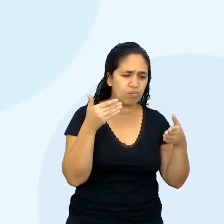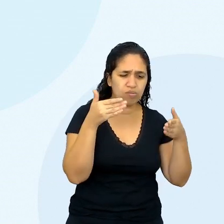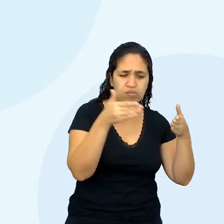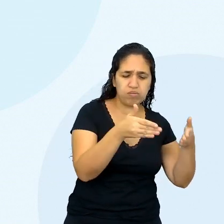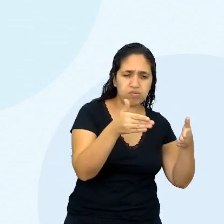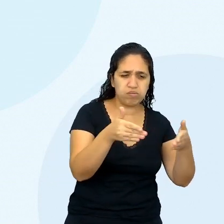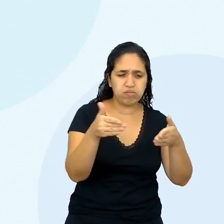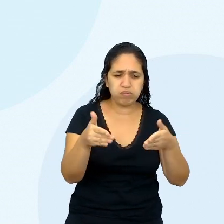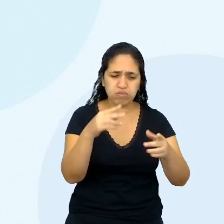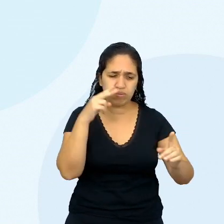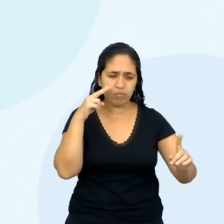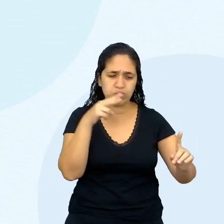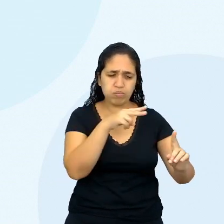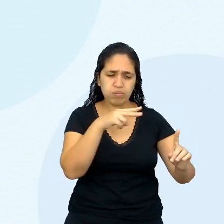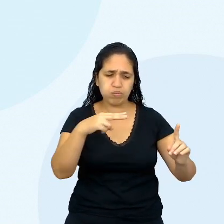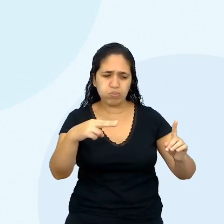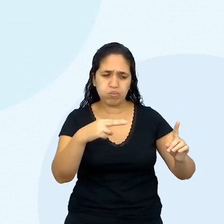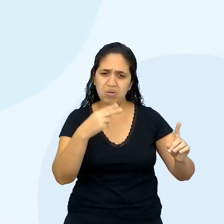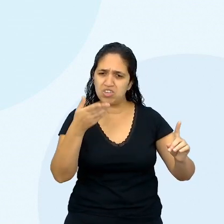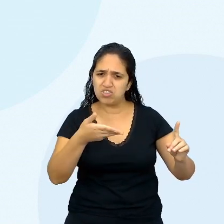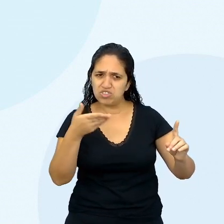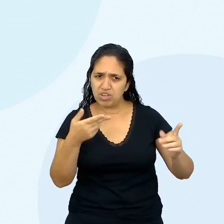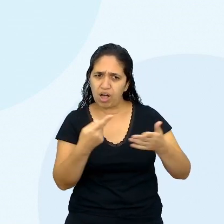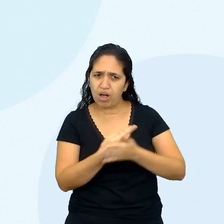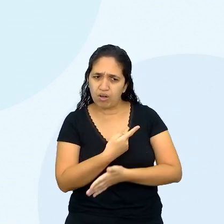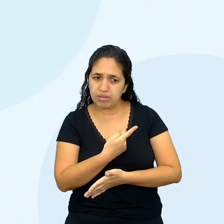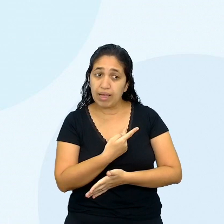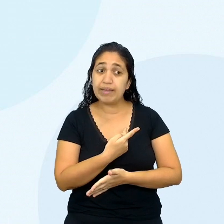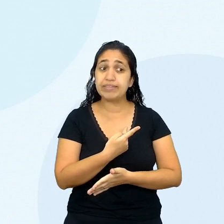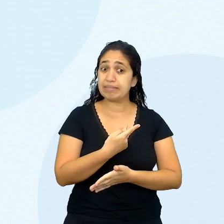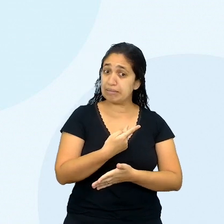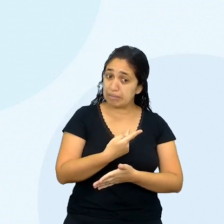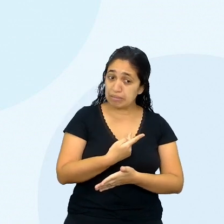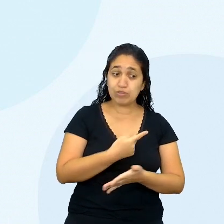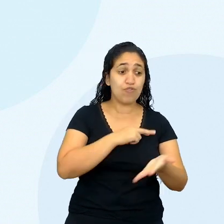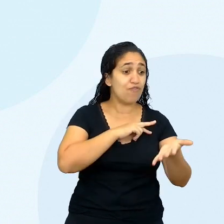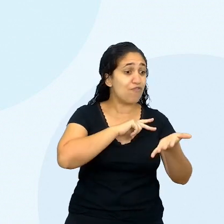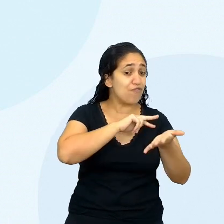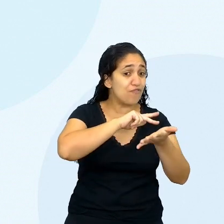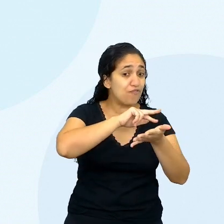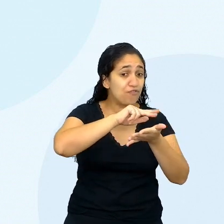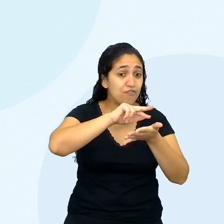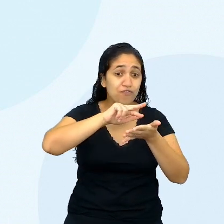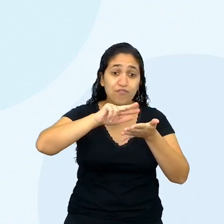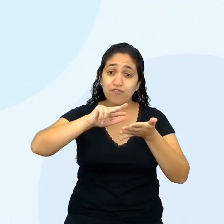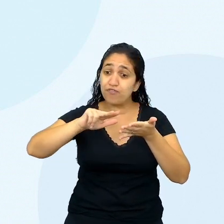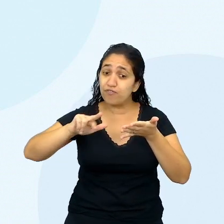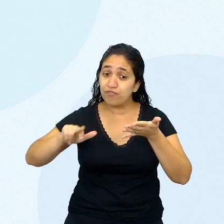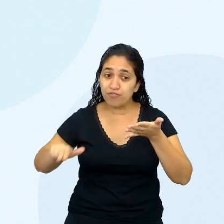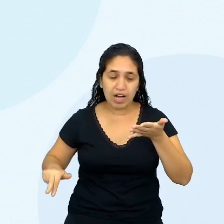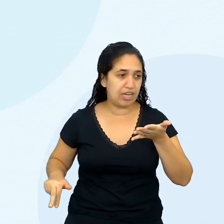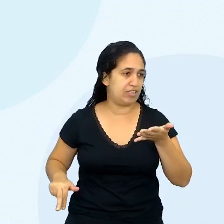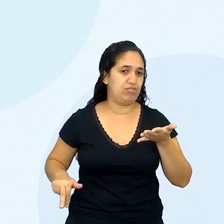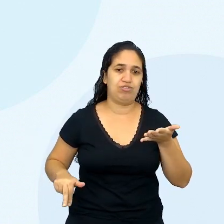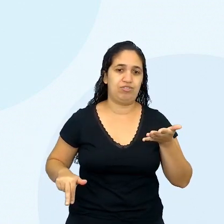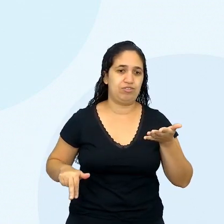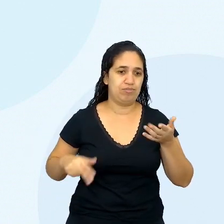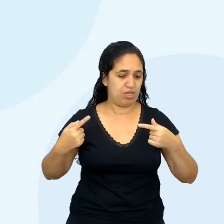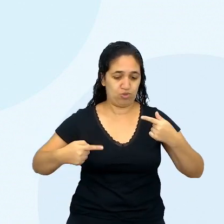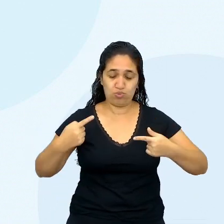vista do que já acontece na rede, a gente também teria materiais aí para durar, para render 20 diálogos,